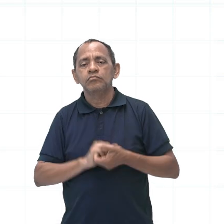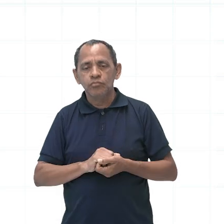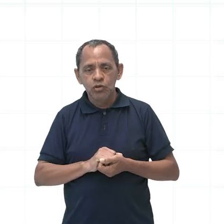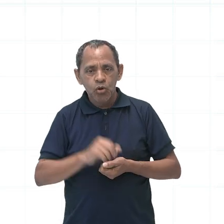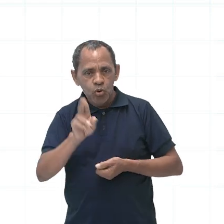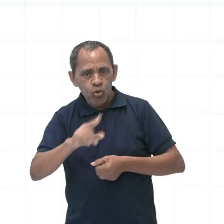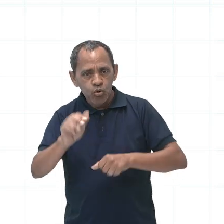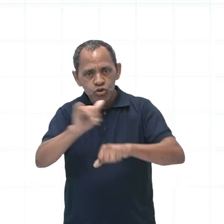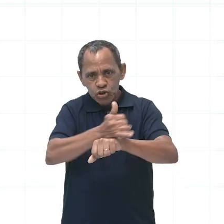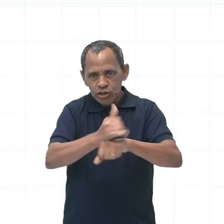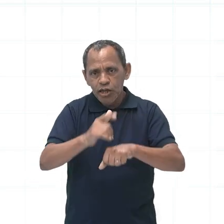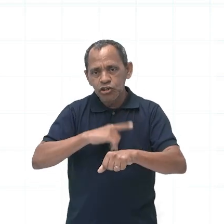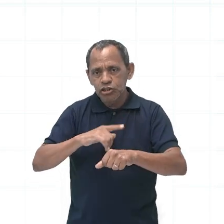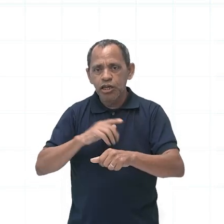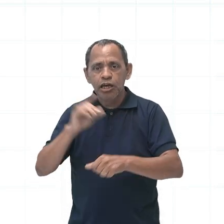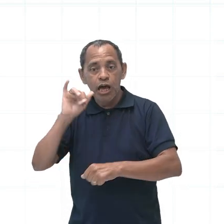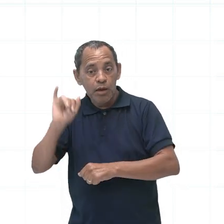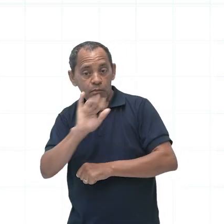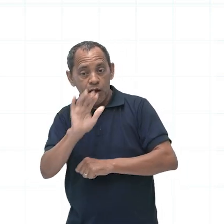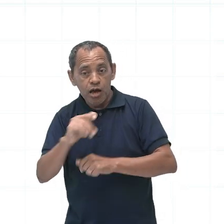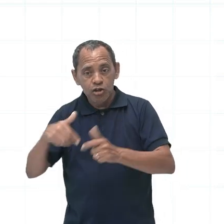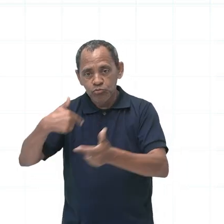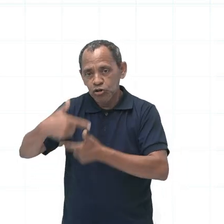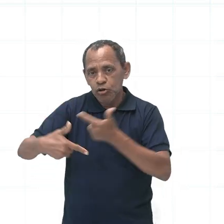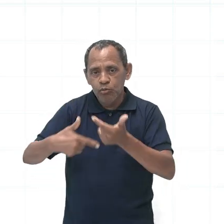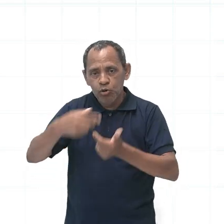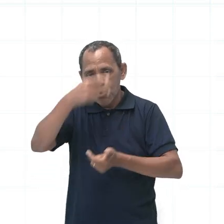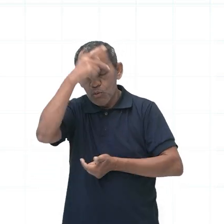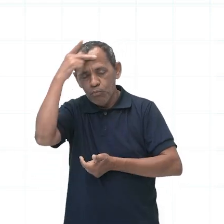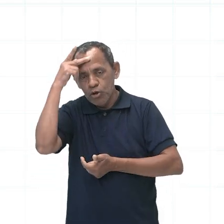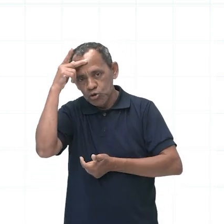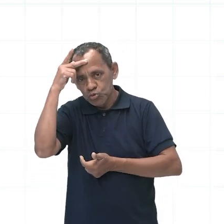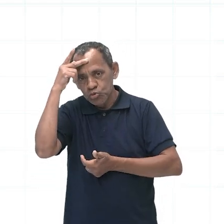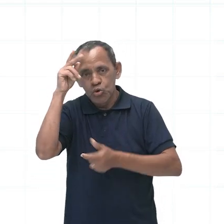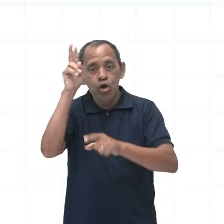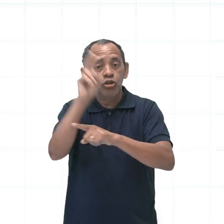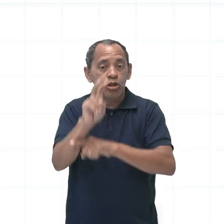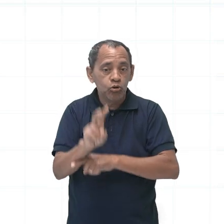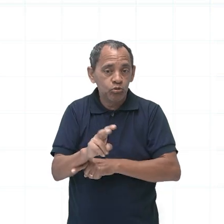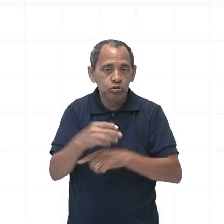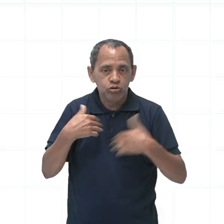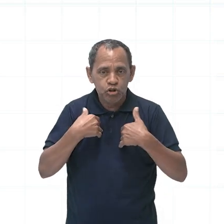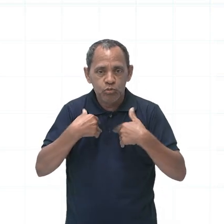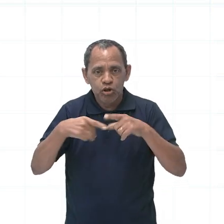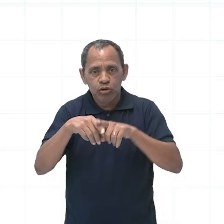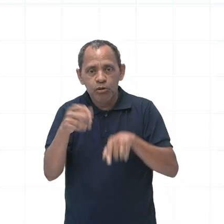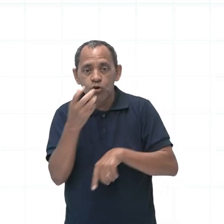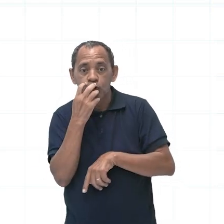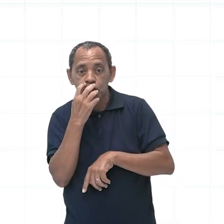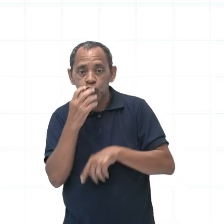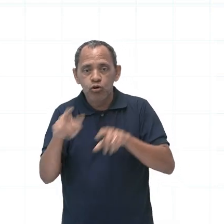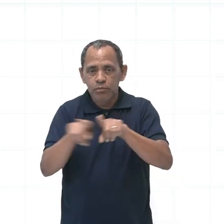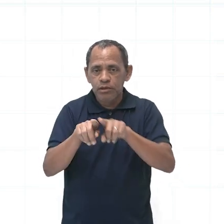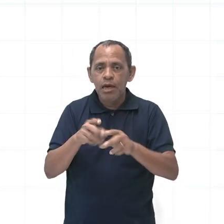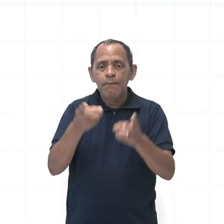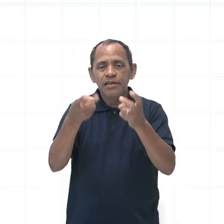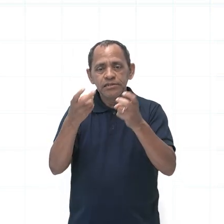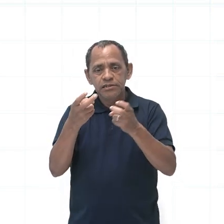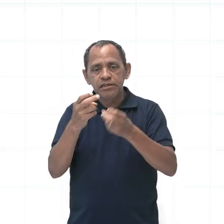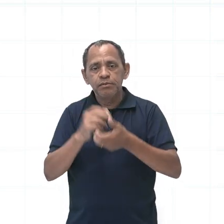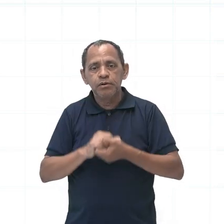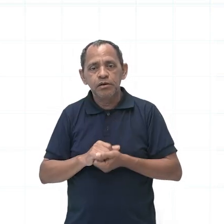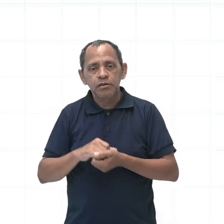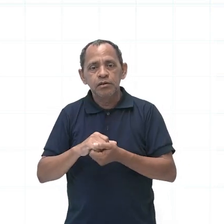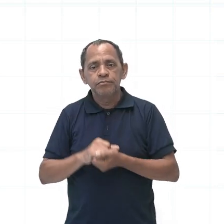uma trabalhadora e uma pessoa que faz a tosa, higiene de animais. Percebo que ela está com um aspecto feliz, essa